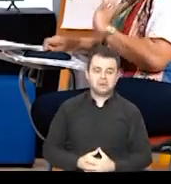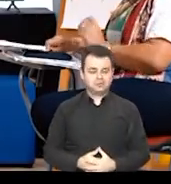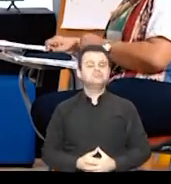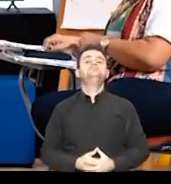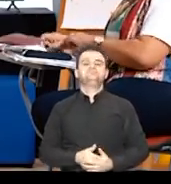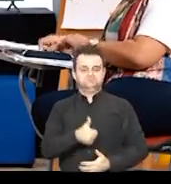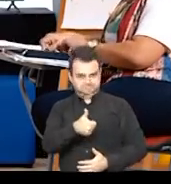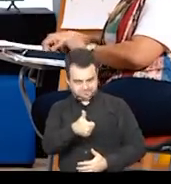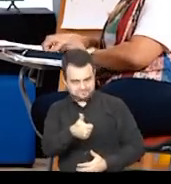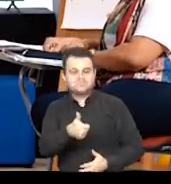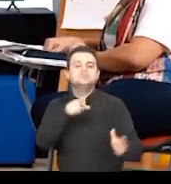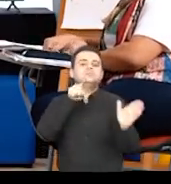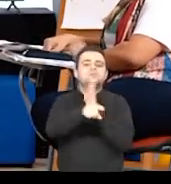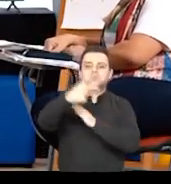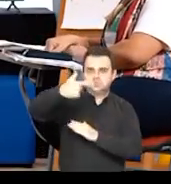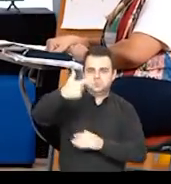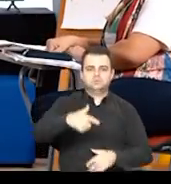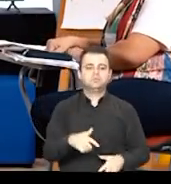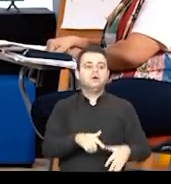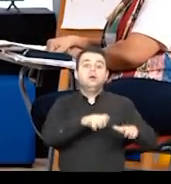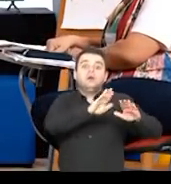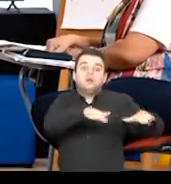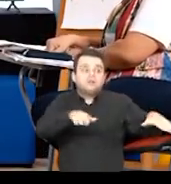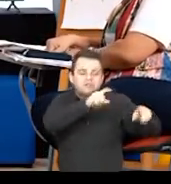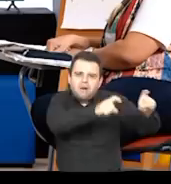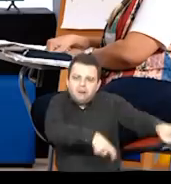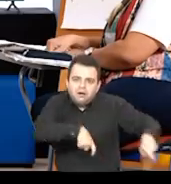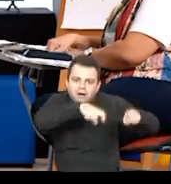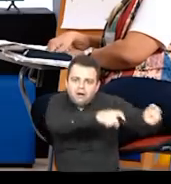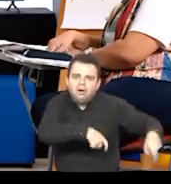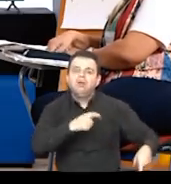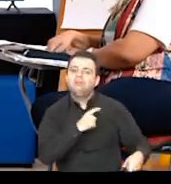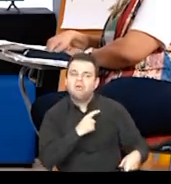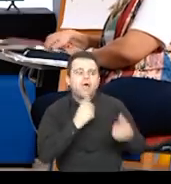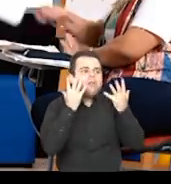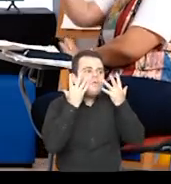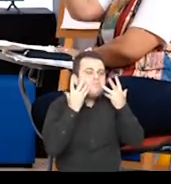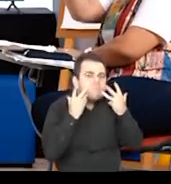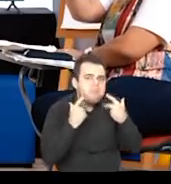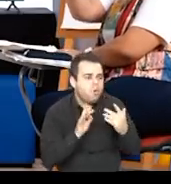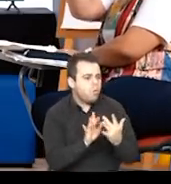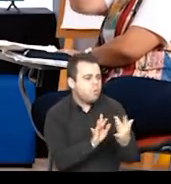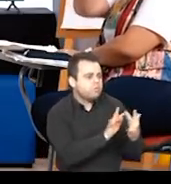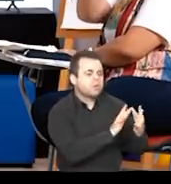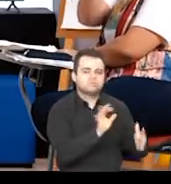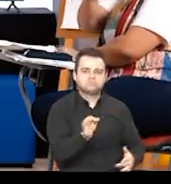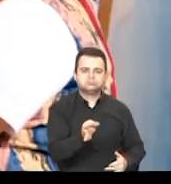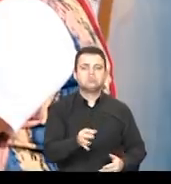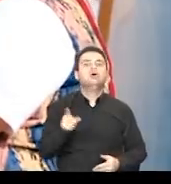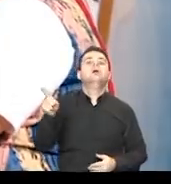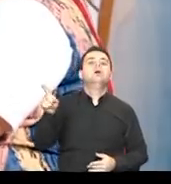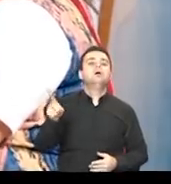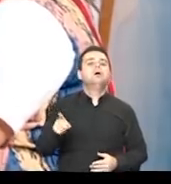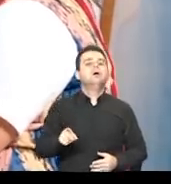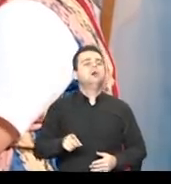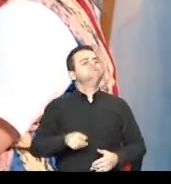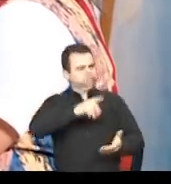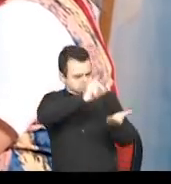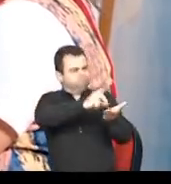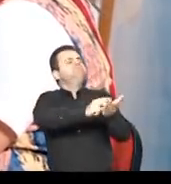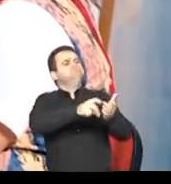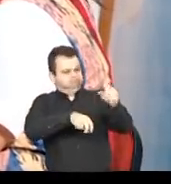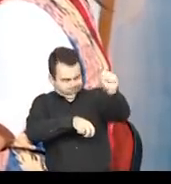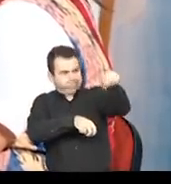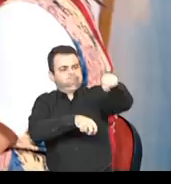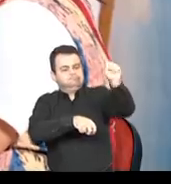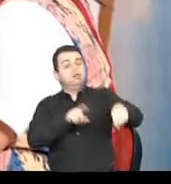Segunda afirmativa. Crianças do campo têm mais contato com animais diversos. Verdadeiro, Pro, verdadeiro. Porque eu moro em chácara e